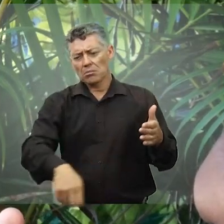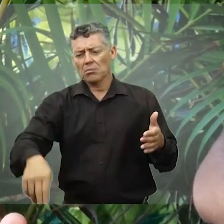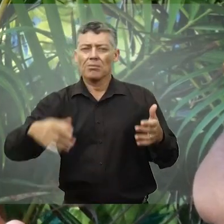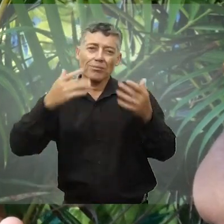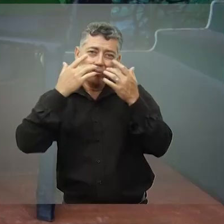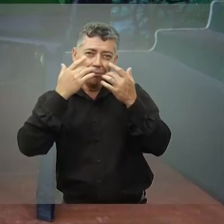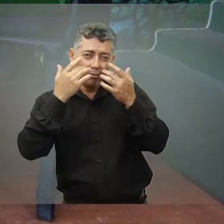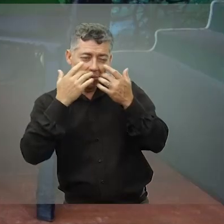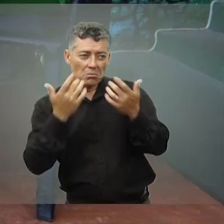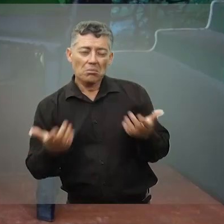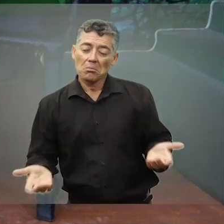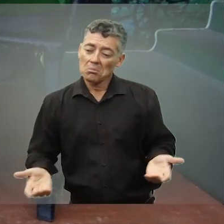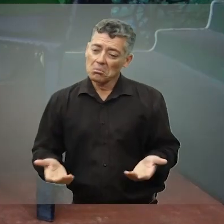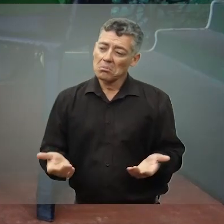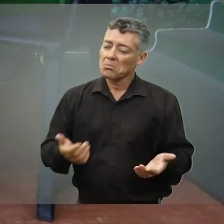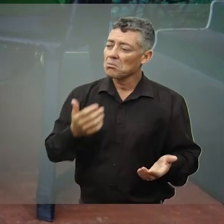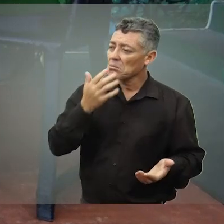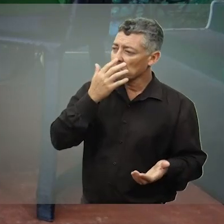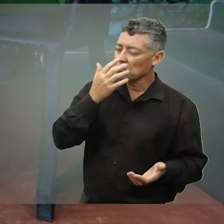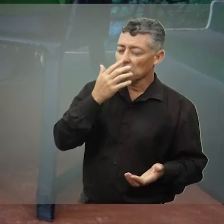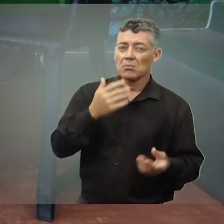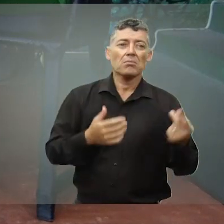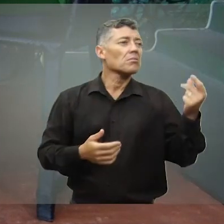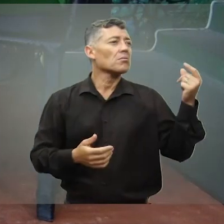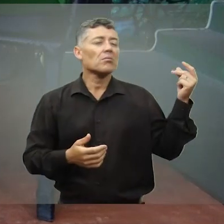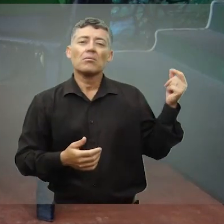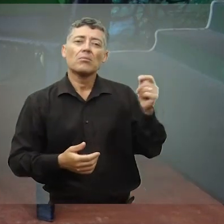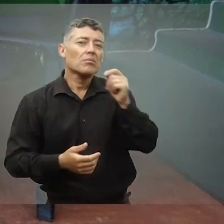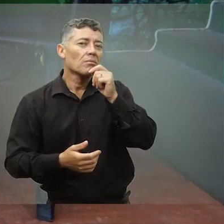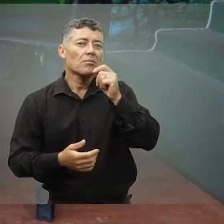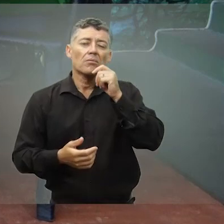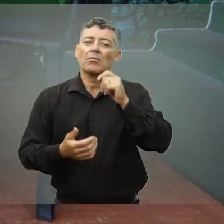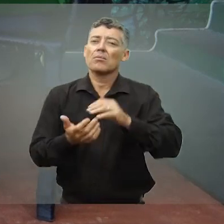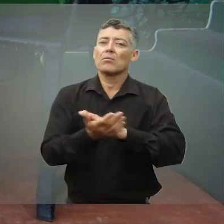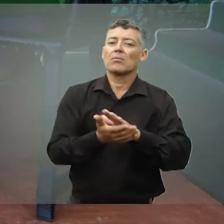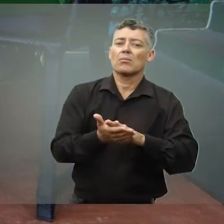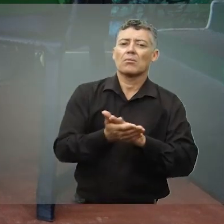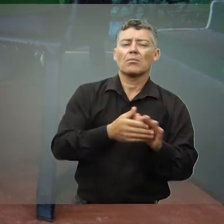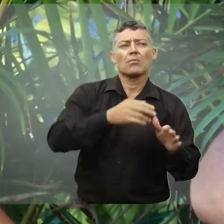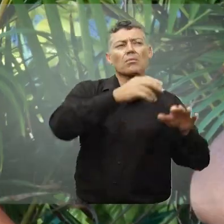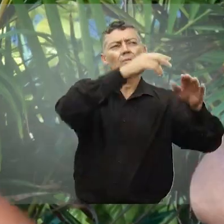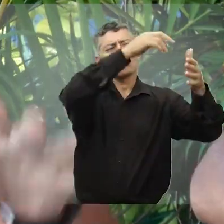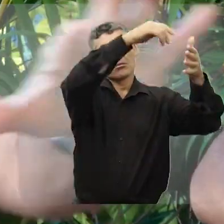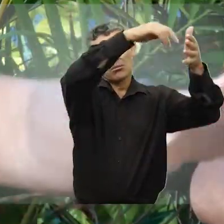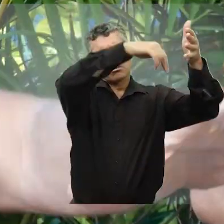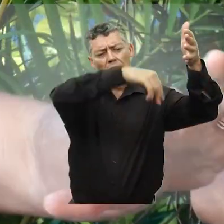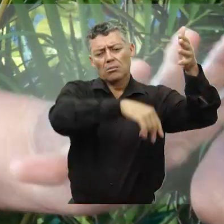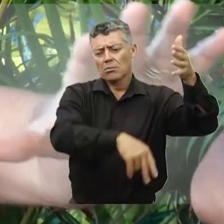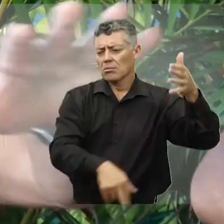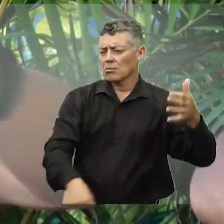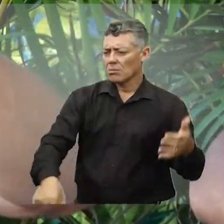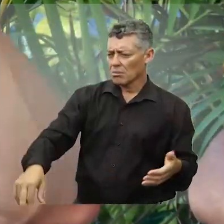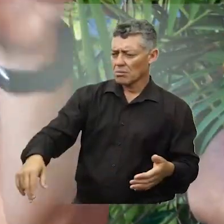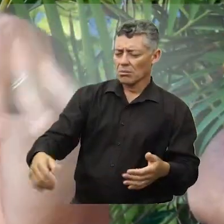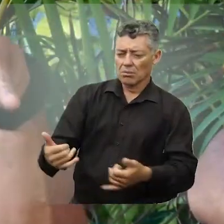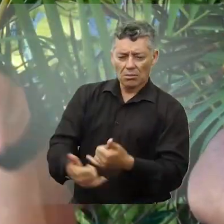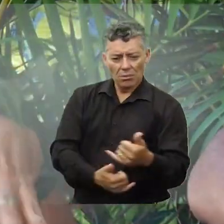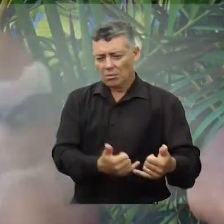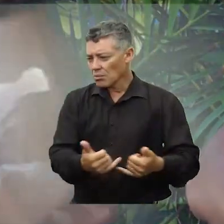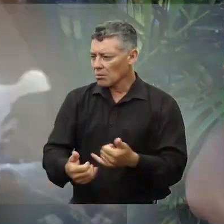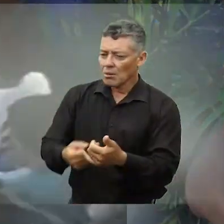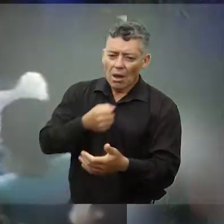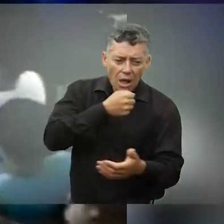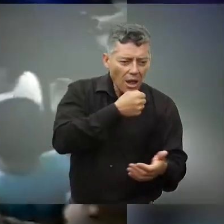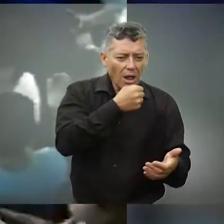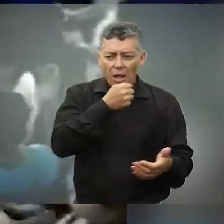artista descendo, indo para perto, mas até então ninguém descia. Era novidade. E aí eu comecei a descer do trio e ia lá embaixo no bloco cantando.